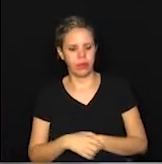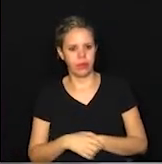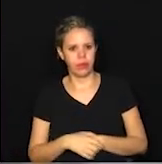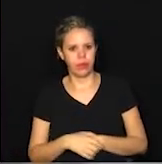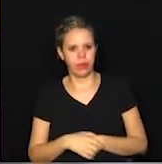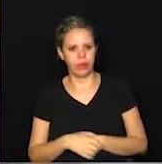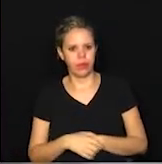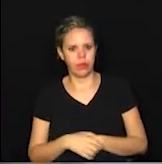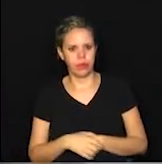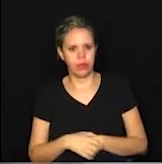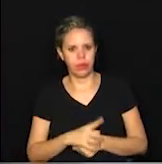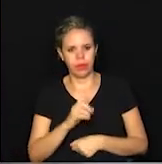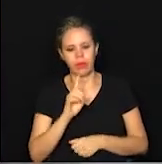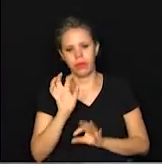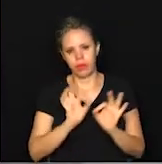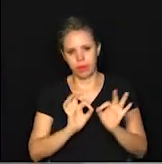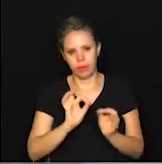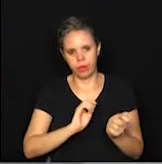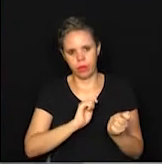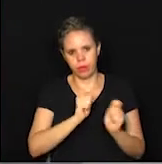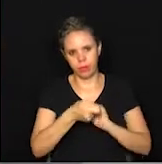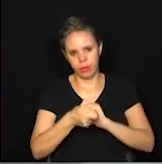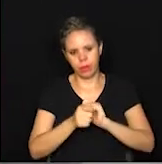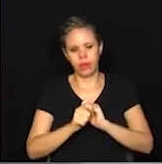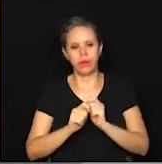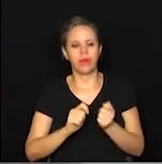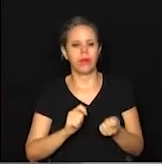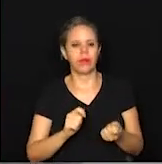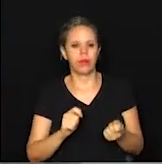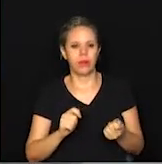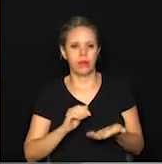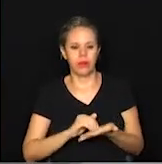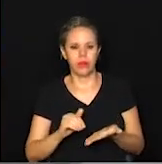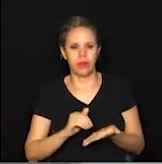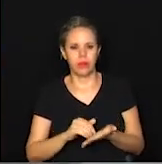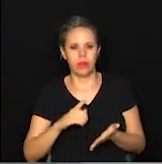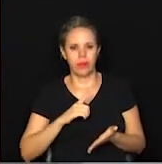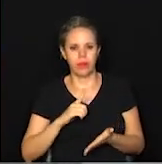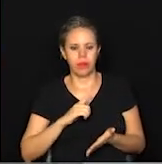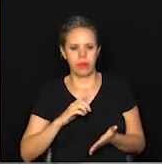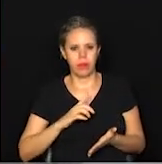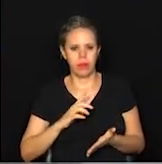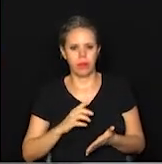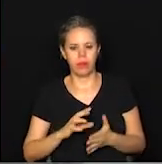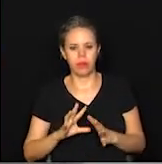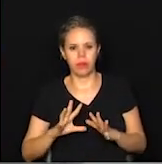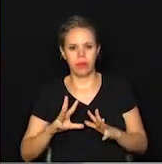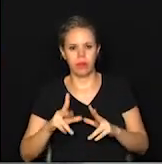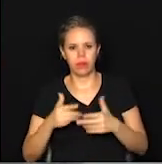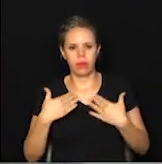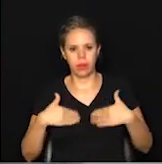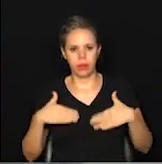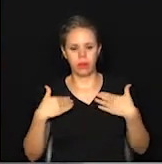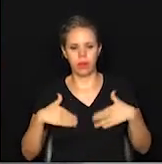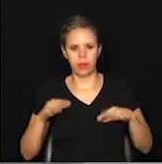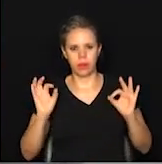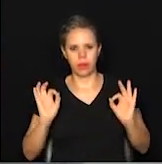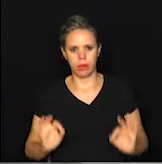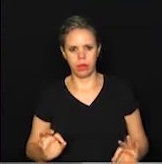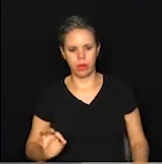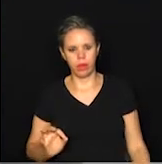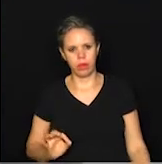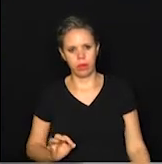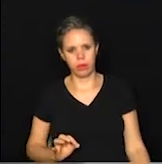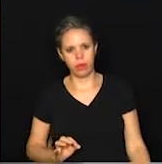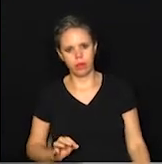dar uma ordem na casa, fazer uma formatação para que quando tiver tudo tranquilamente, de uma forma